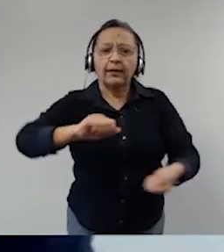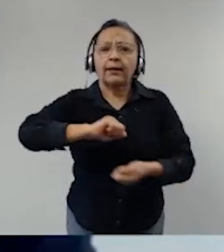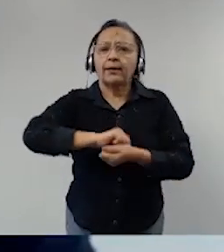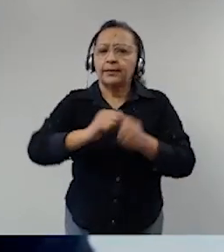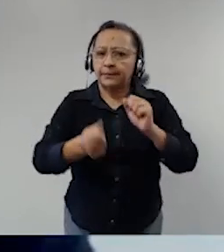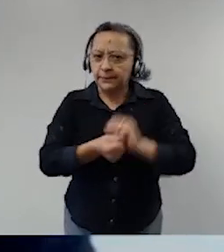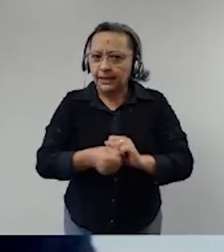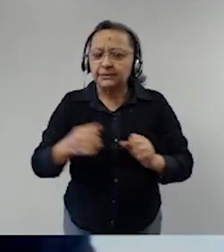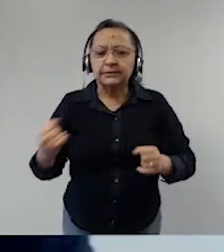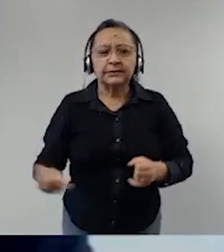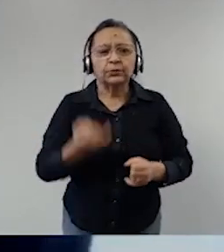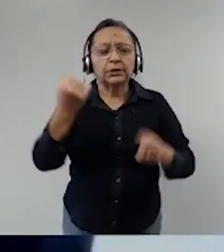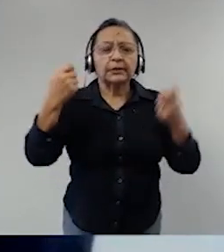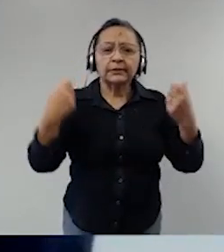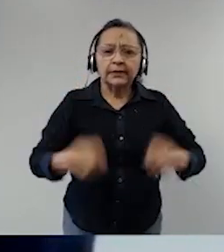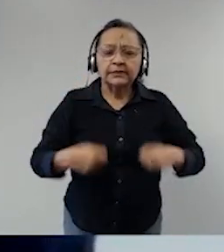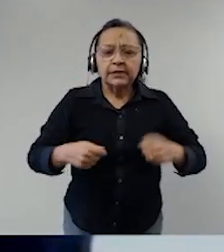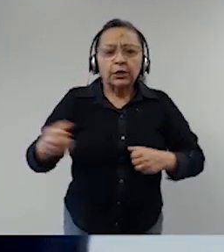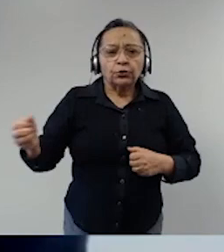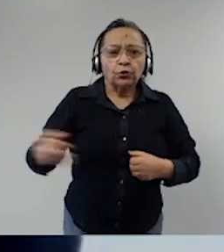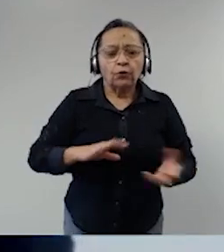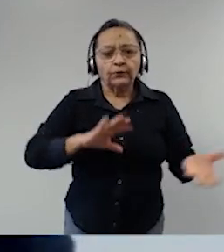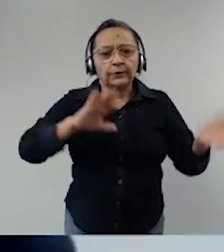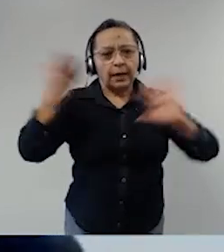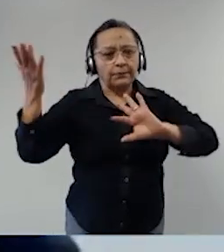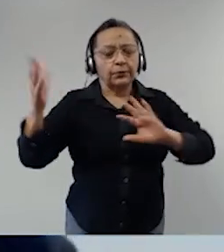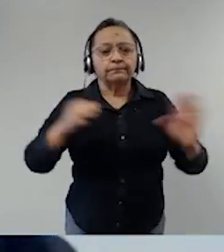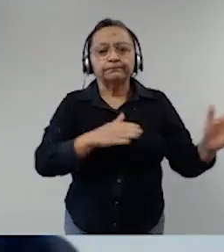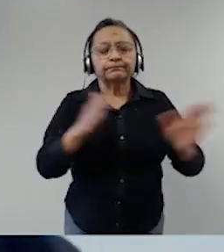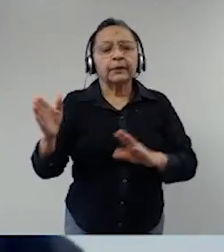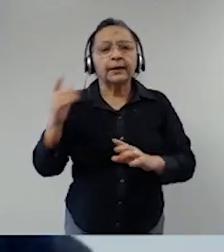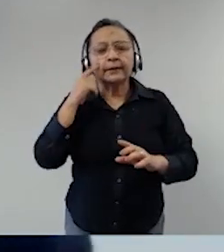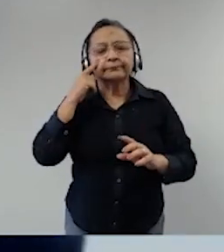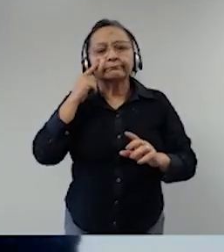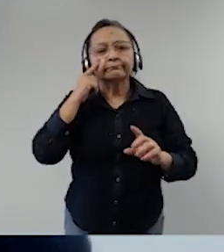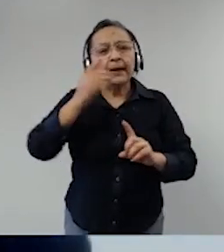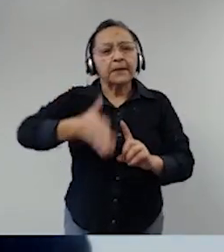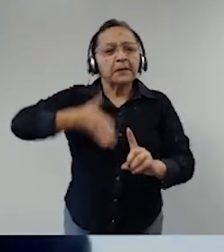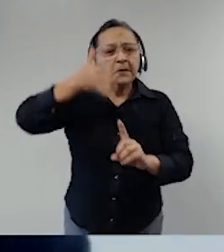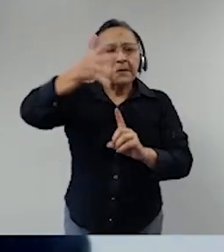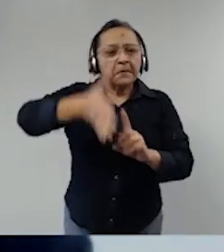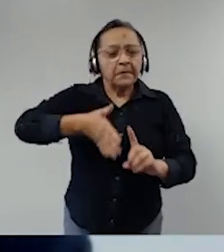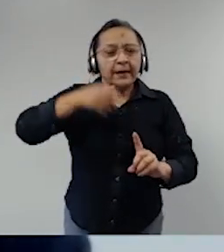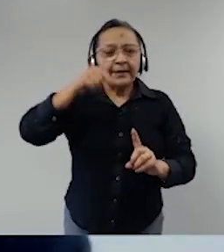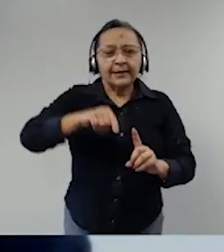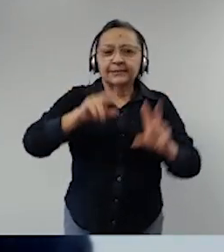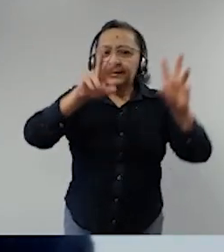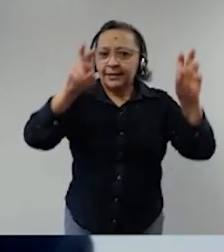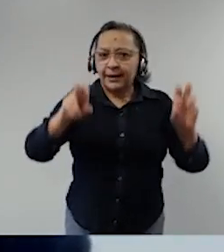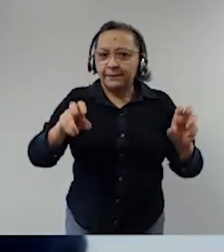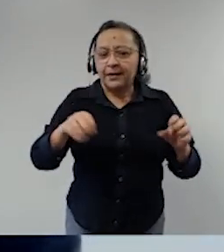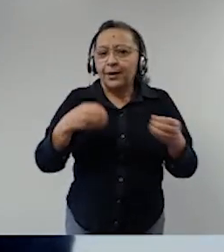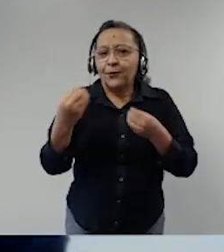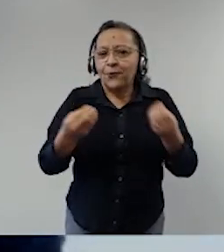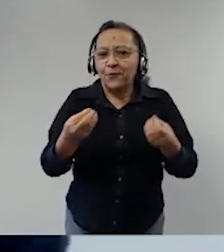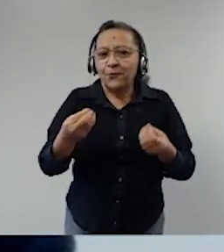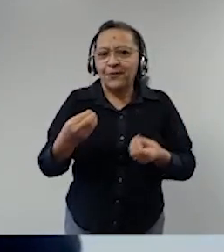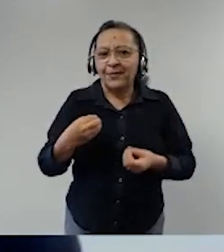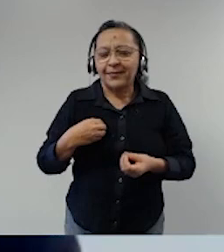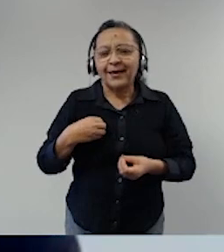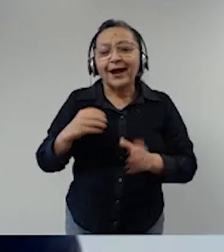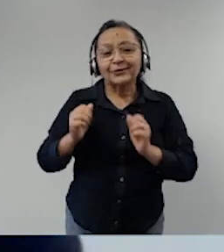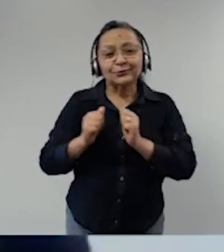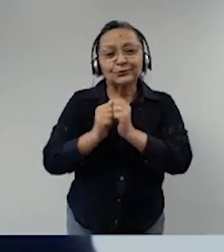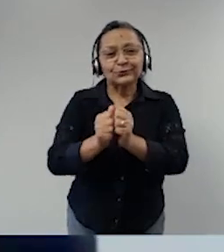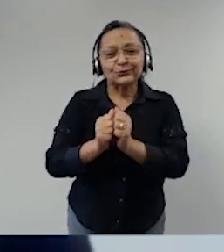nova era. E para o desenvolvimento desse tema, eu não poderia estar melhor acompanhado do que na